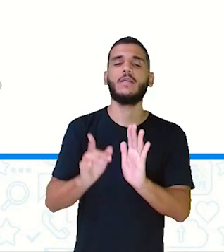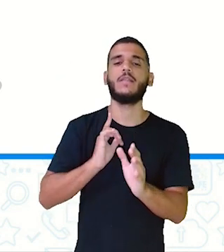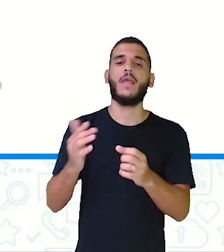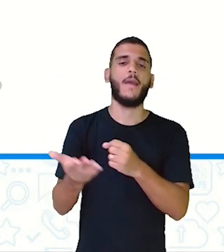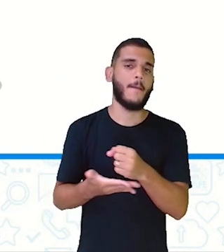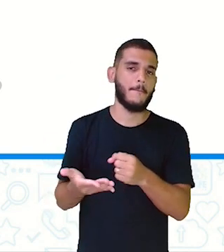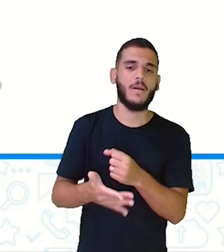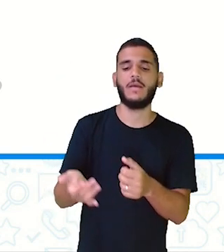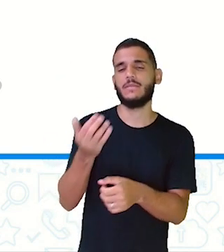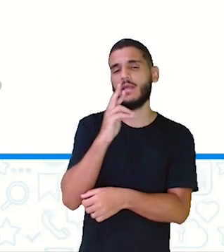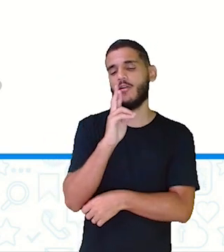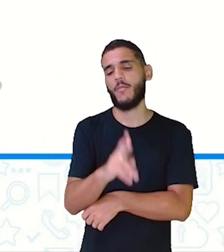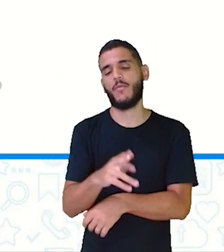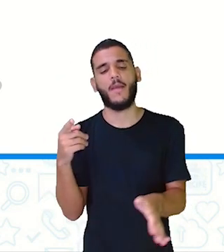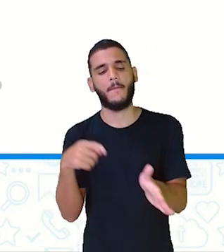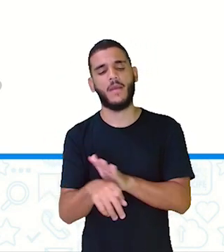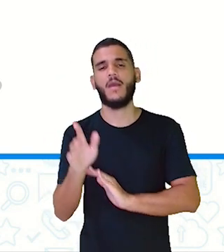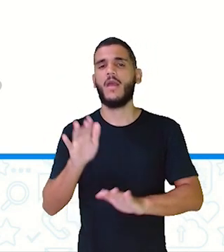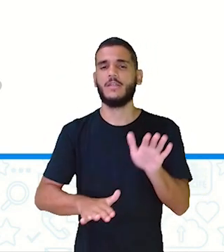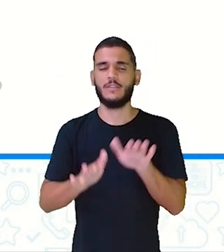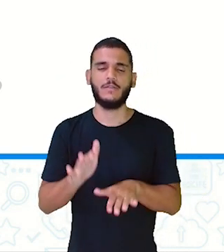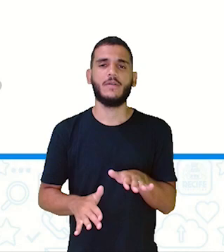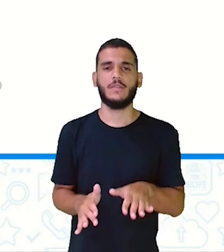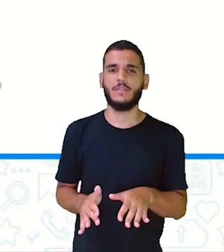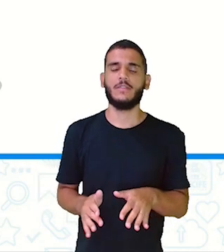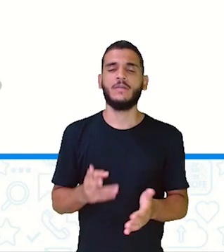responder as perguntas. Algumas vezes, na maioria das